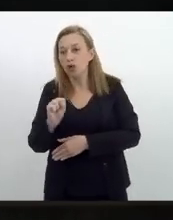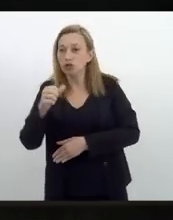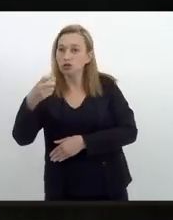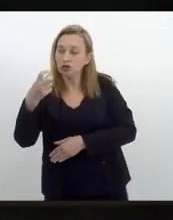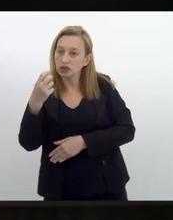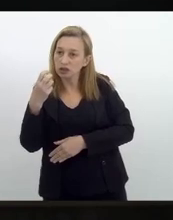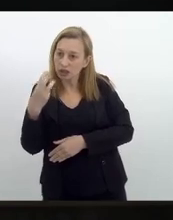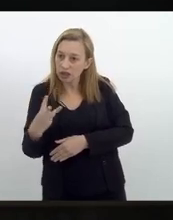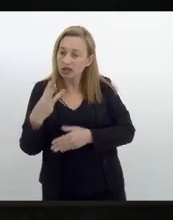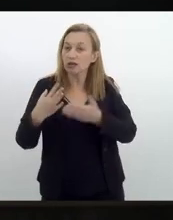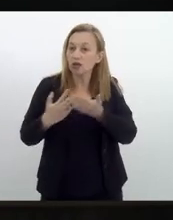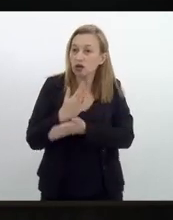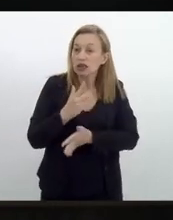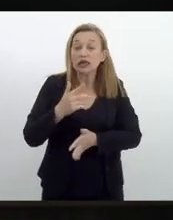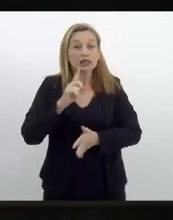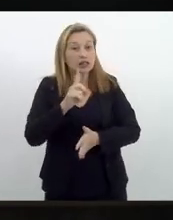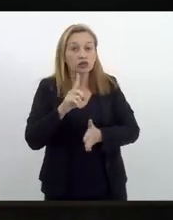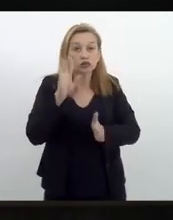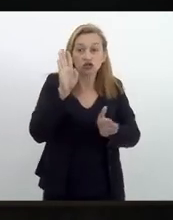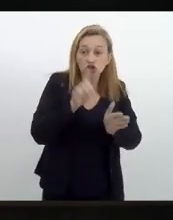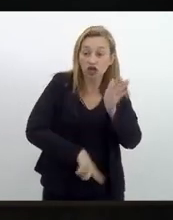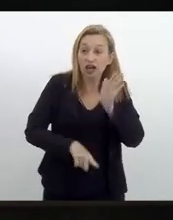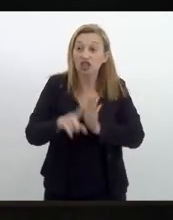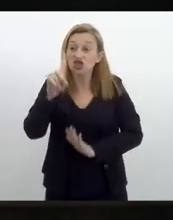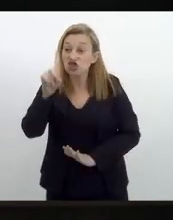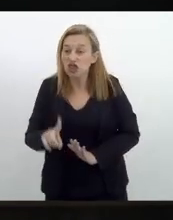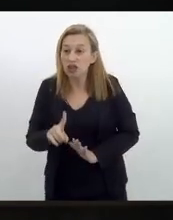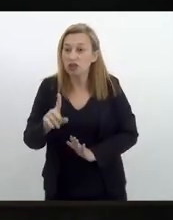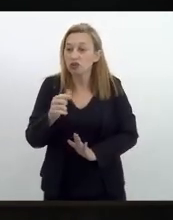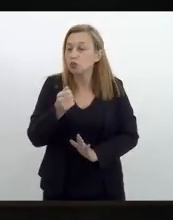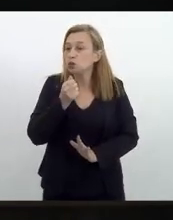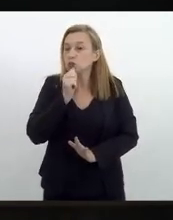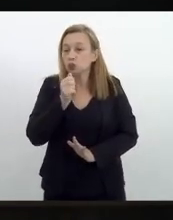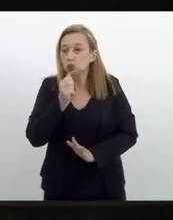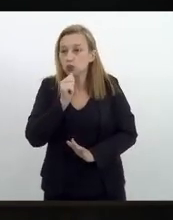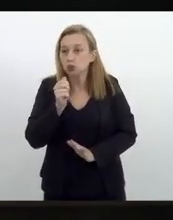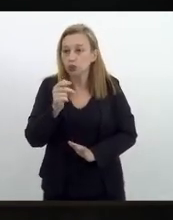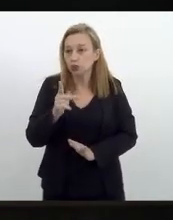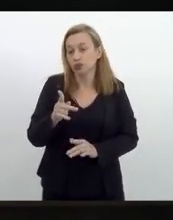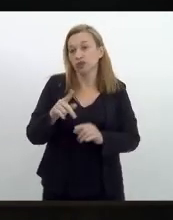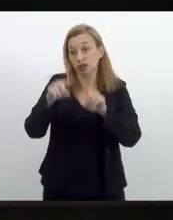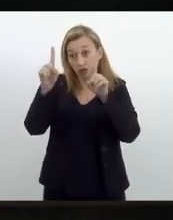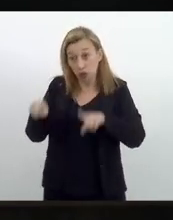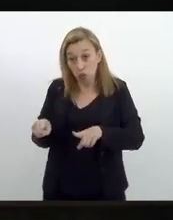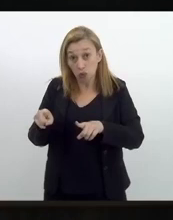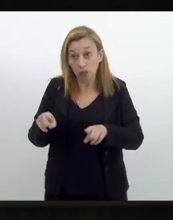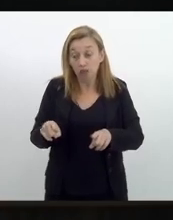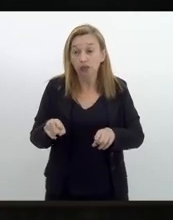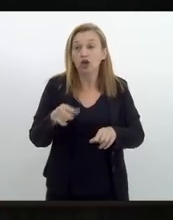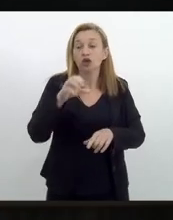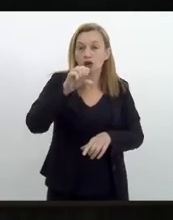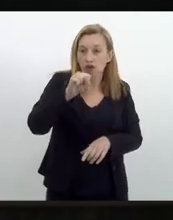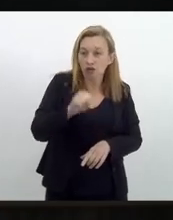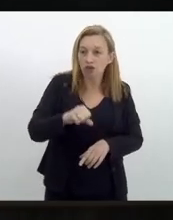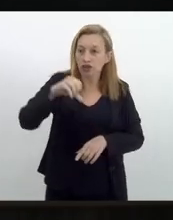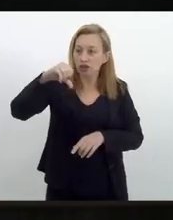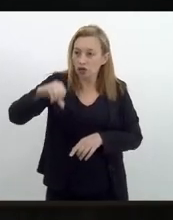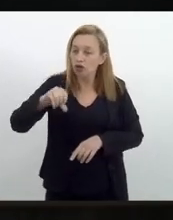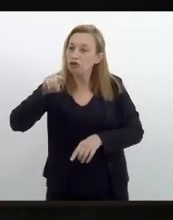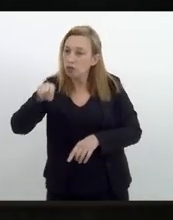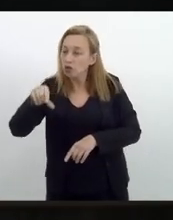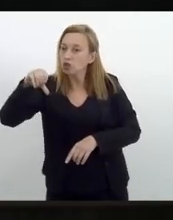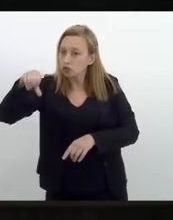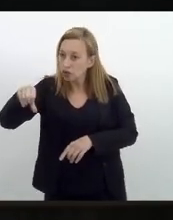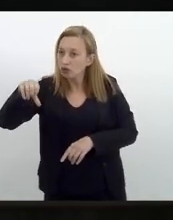Nós não vamos retirar direitos de nenhum servidor. e a gente está 99,9% que a gente